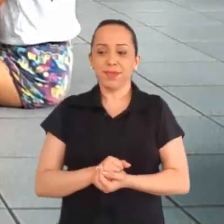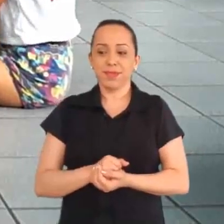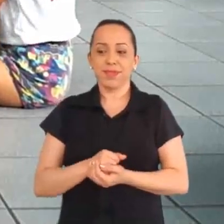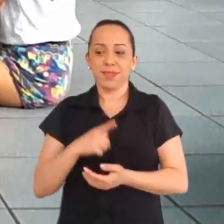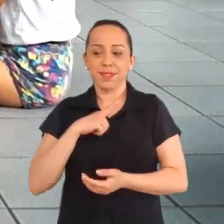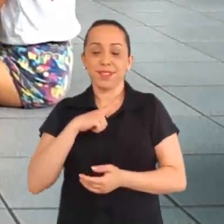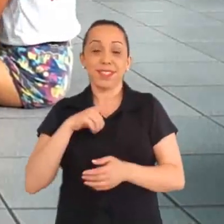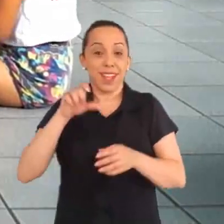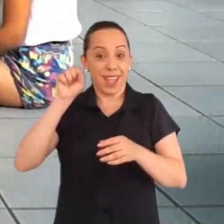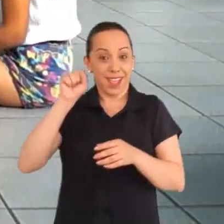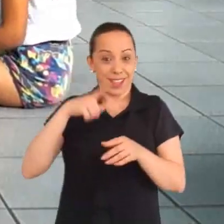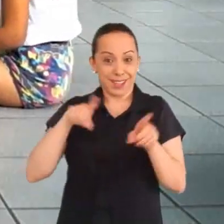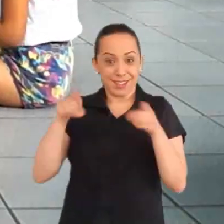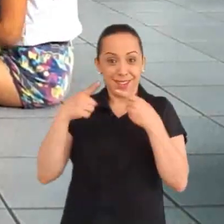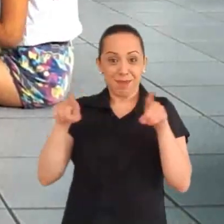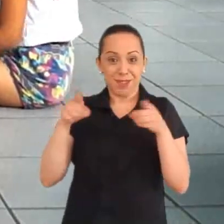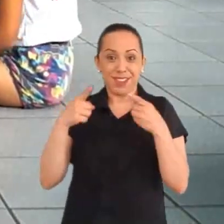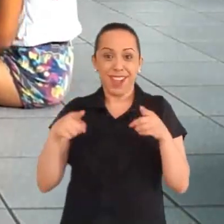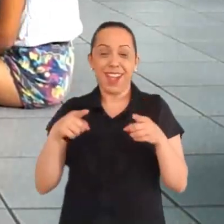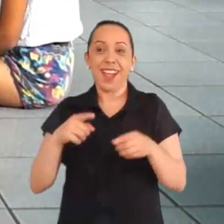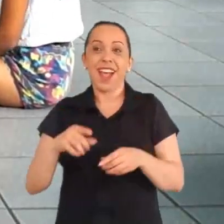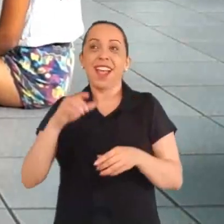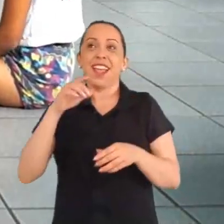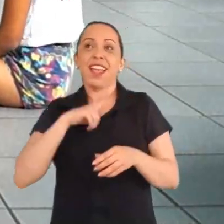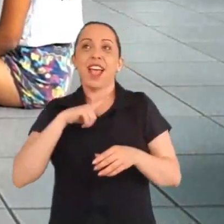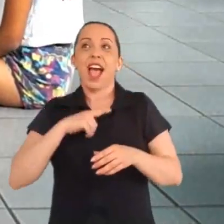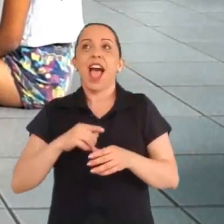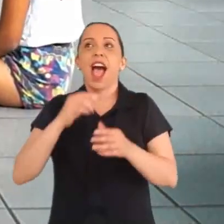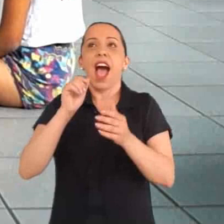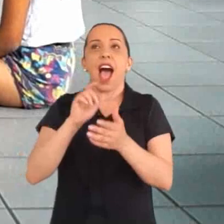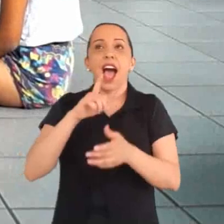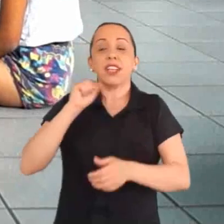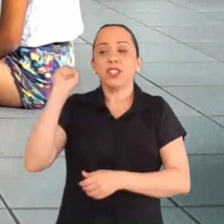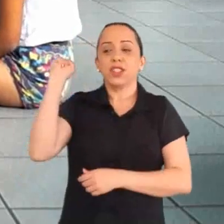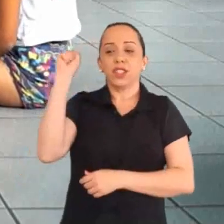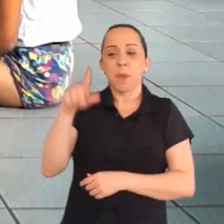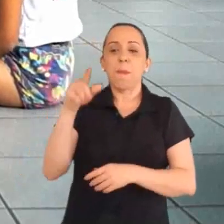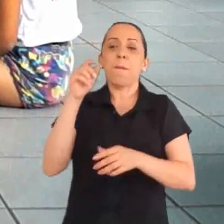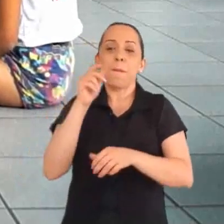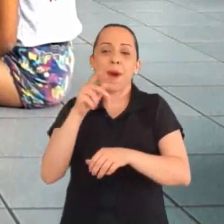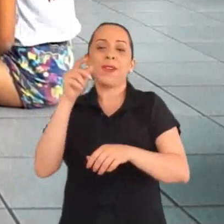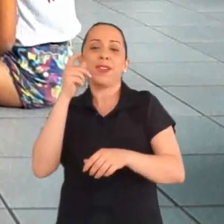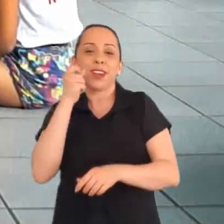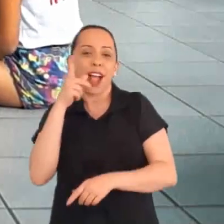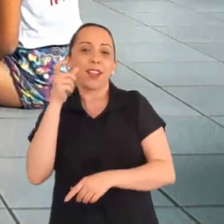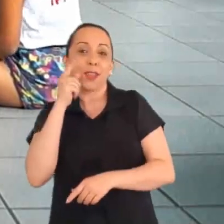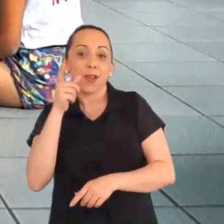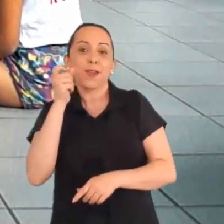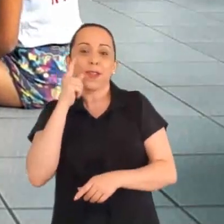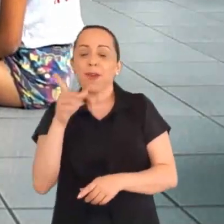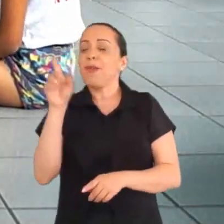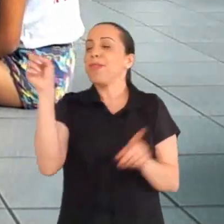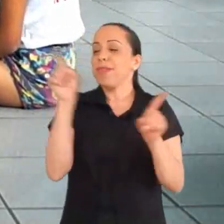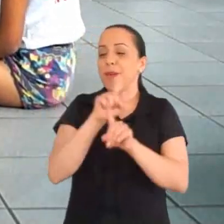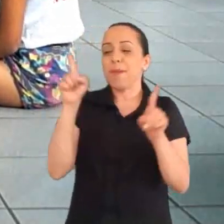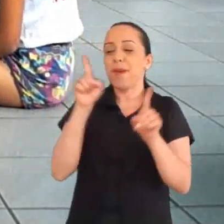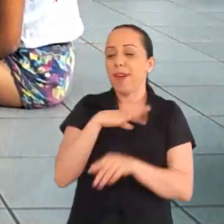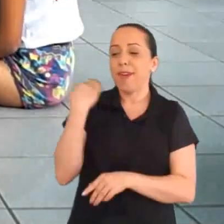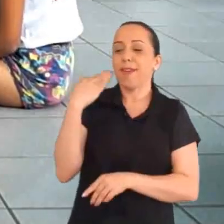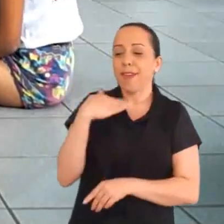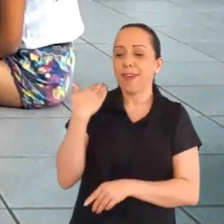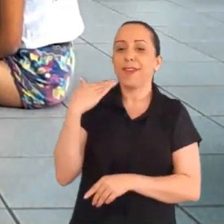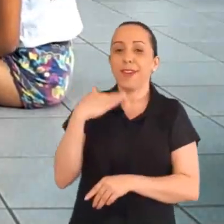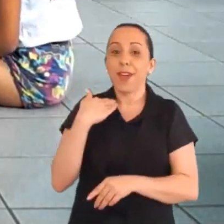Essa aqui é assim, ó. Ah, tirei o pau no gato, mas o gato não morreu.